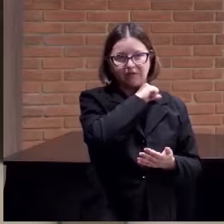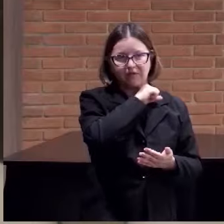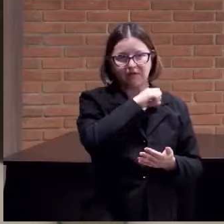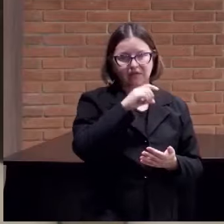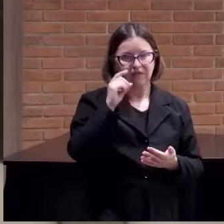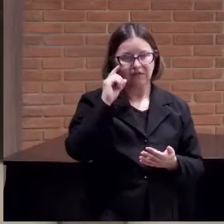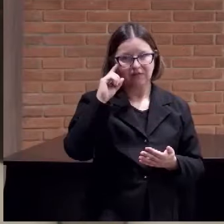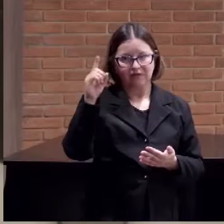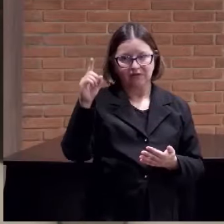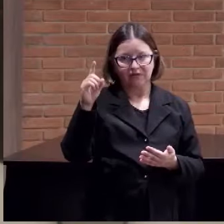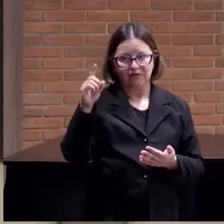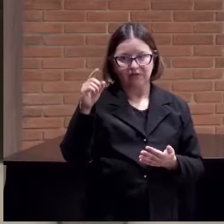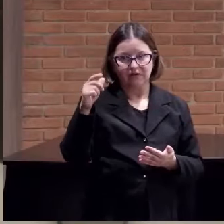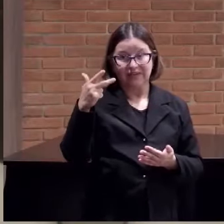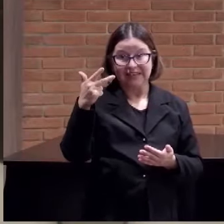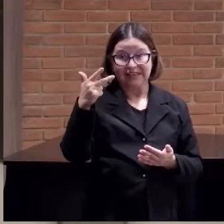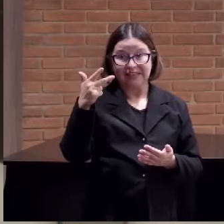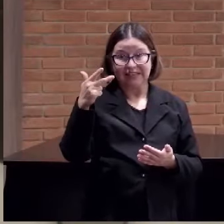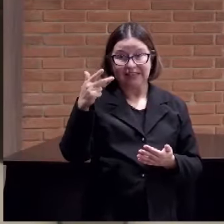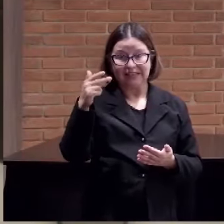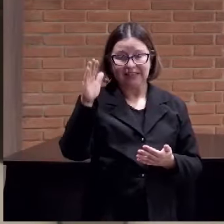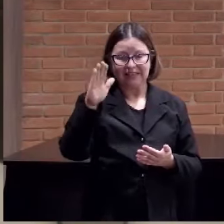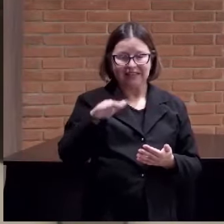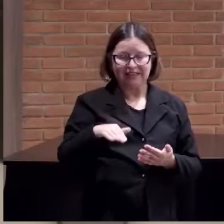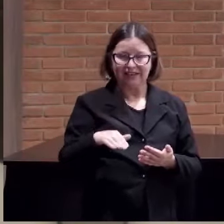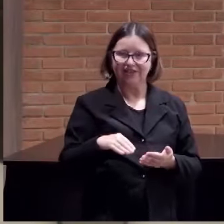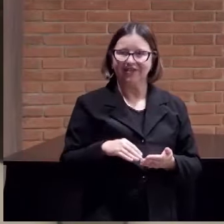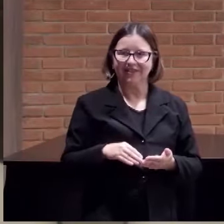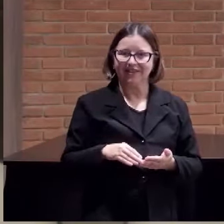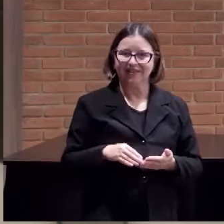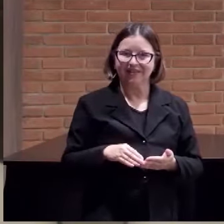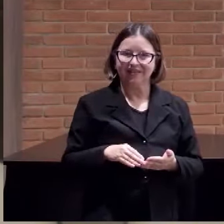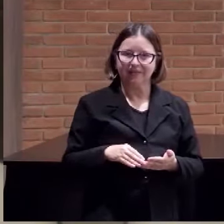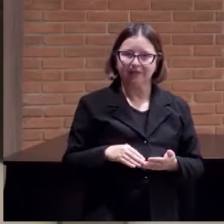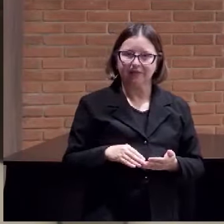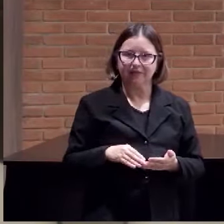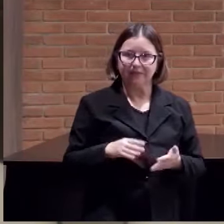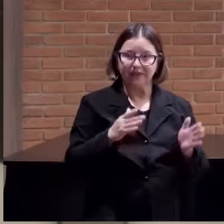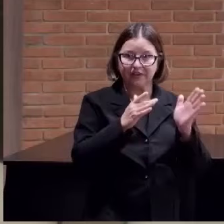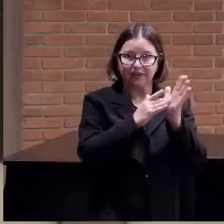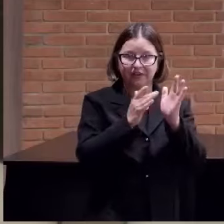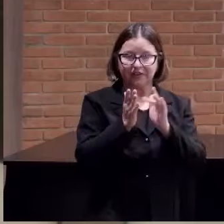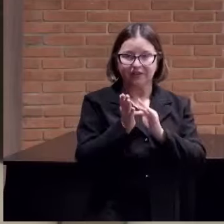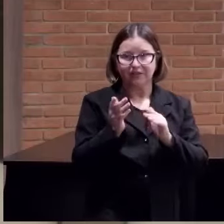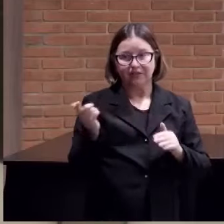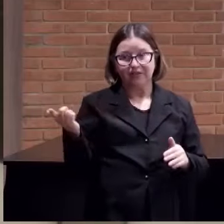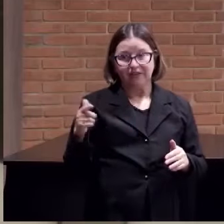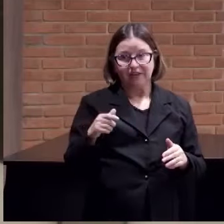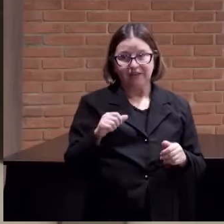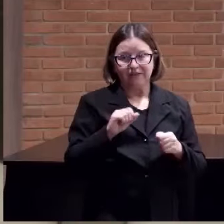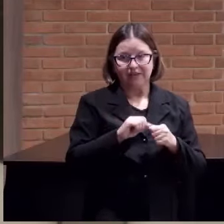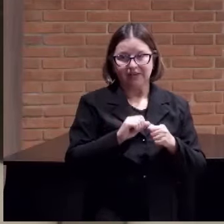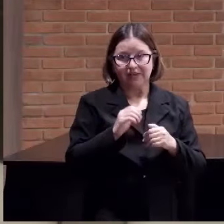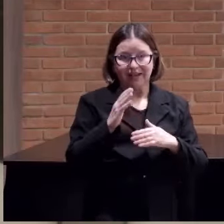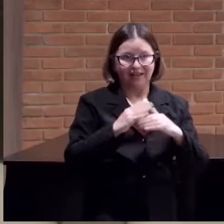dia, às 3 horas da tarde, Jesus veio fazer uma obra